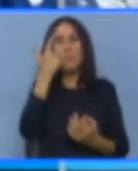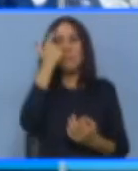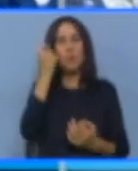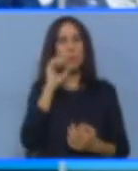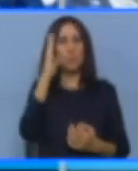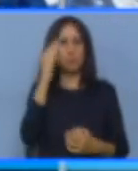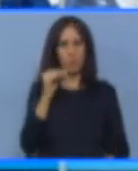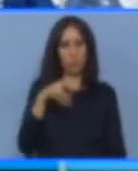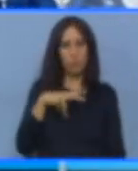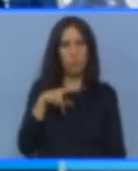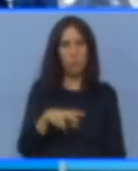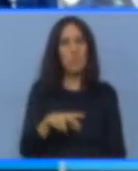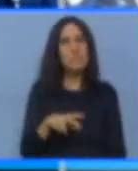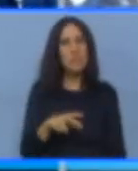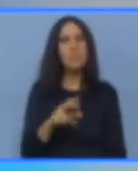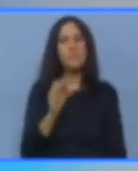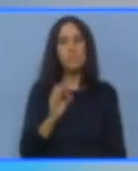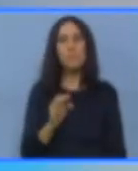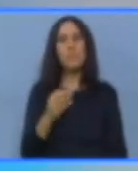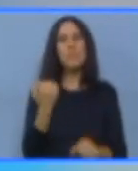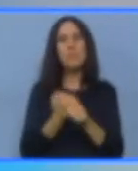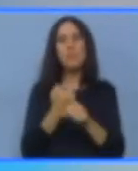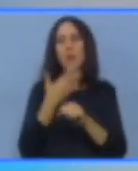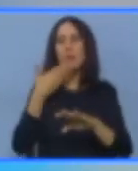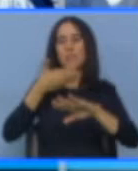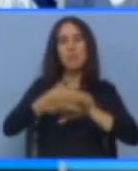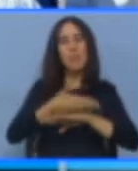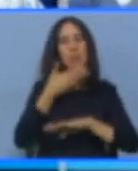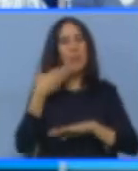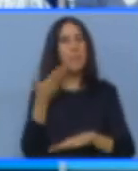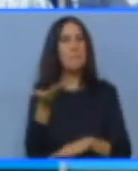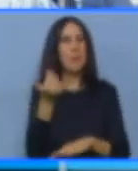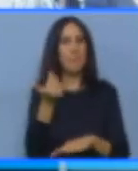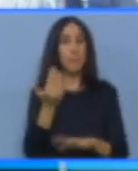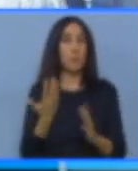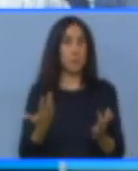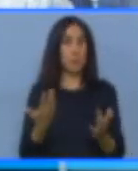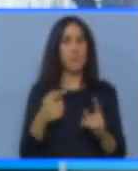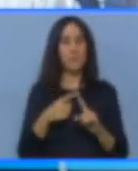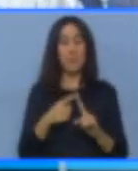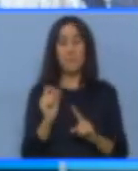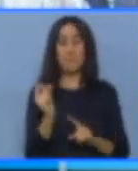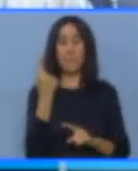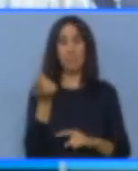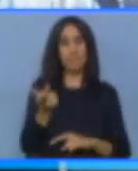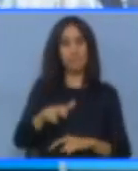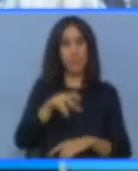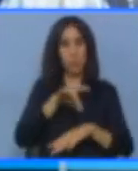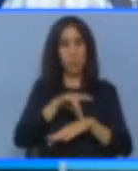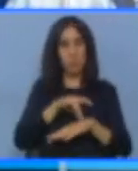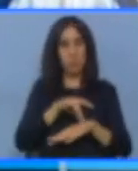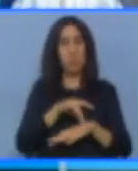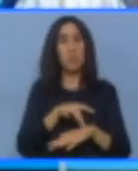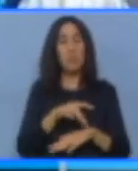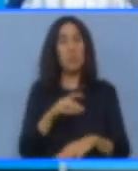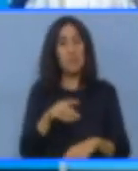importante em Portugal é que a acessibilidade aos serviços continua a ser pobre. Ou seja, entre o primeiro surto de uma doença e a